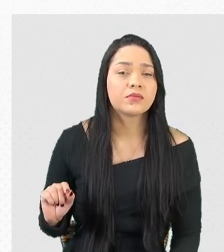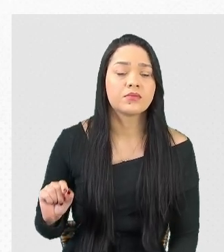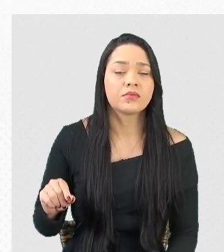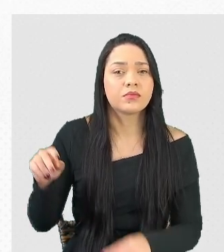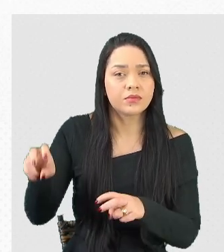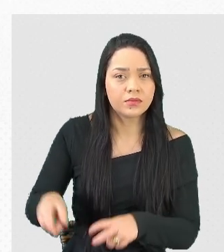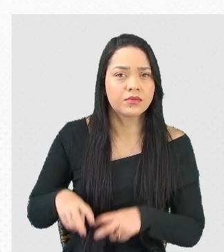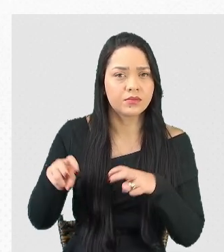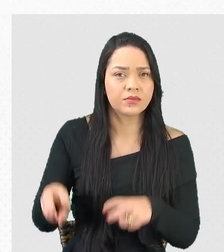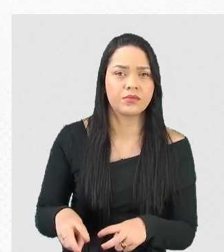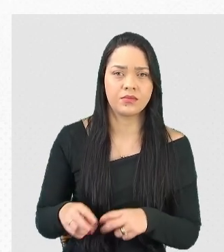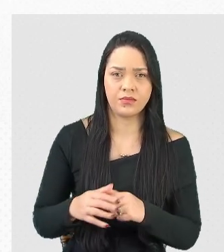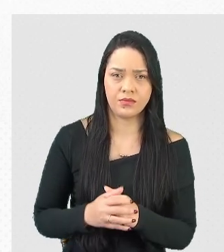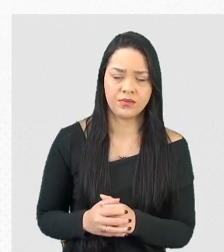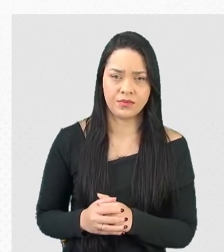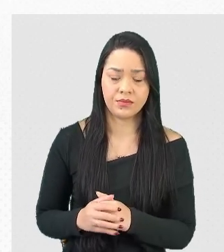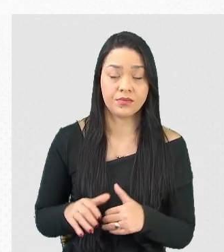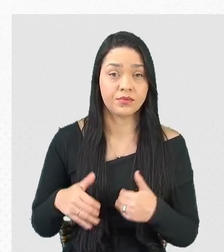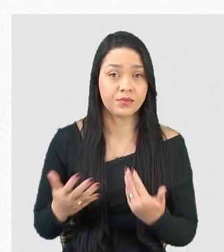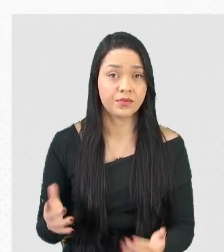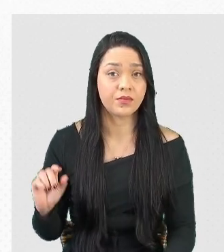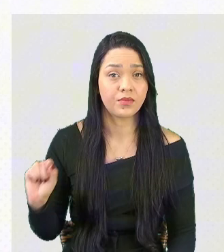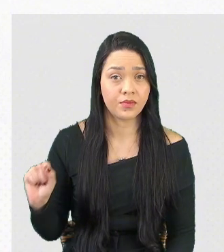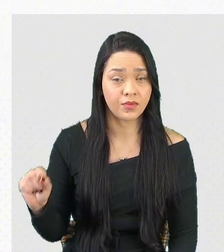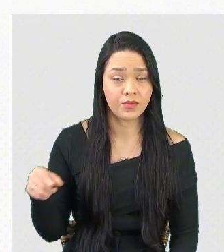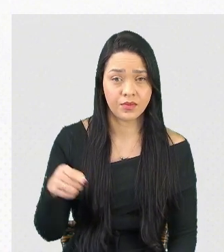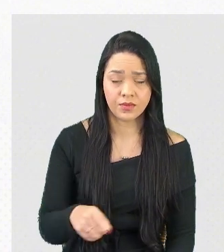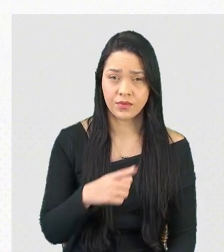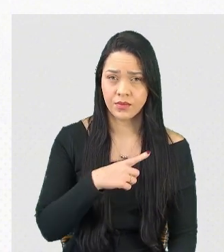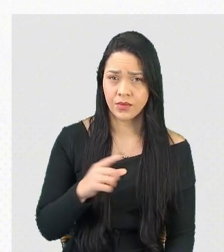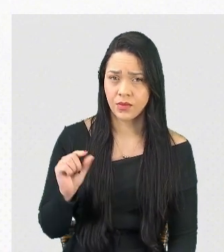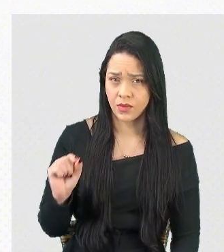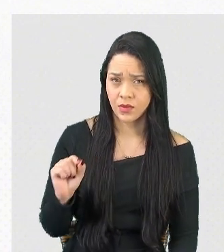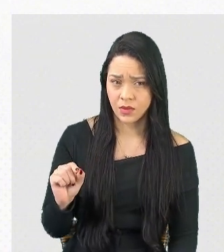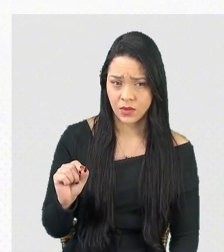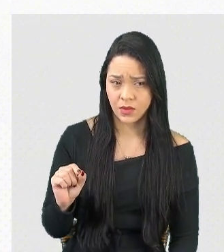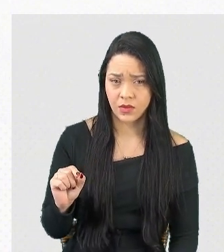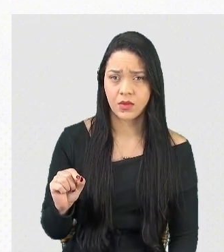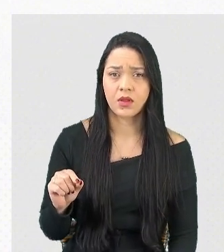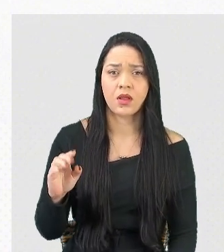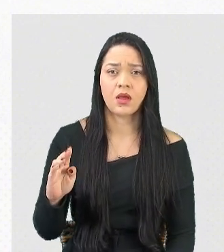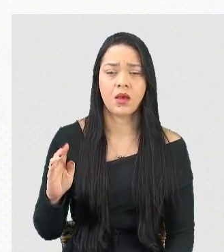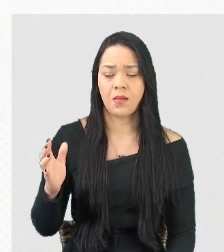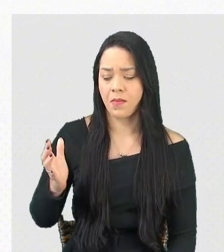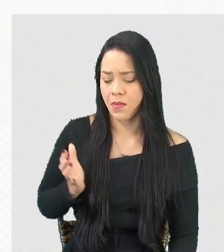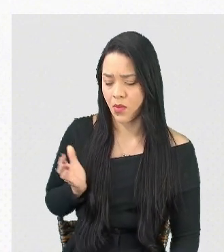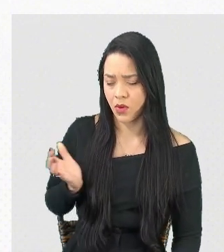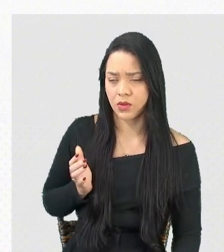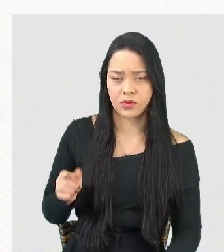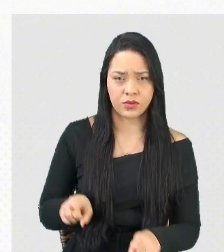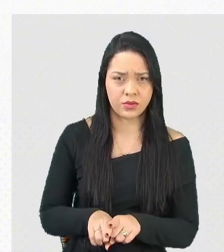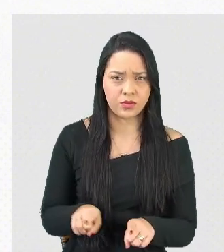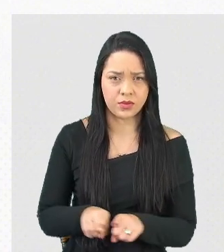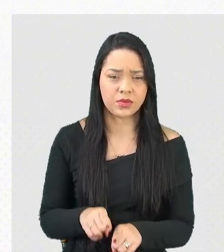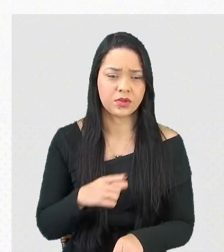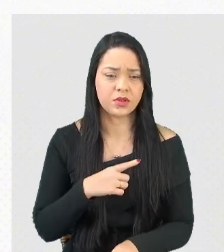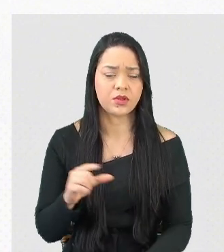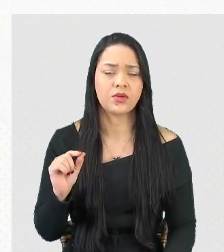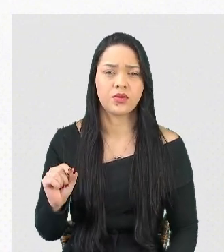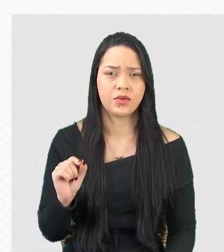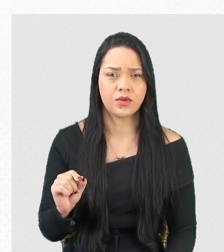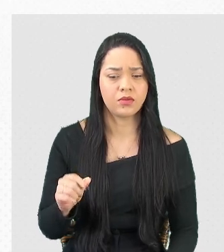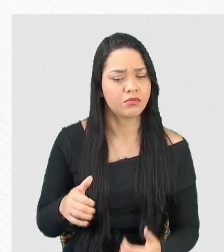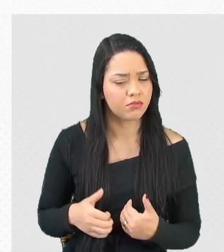tinha um Estado burguês e você tem mão de obra à vontade, abundante. E o